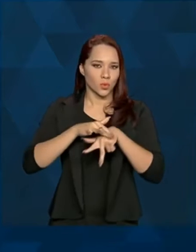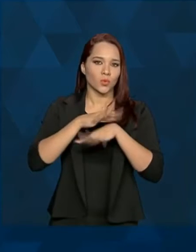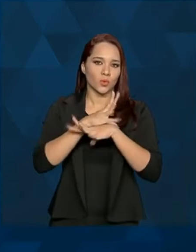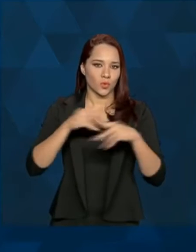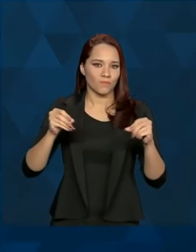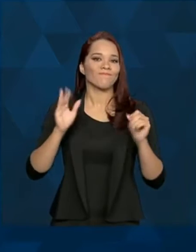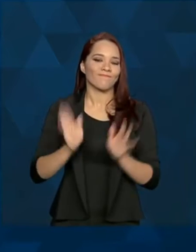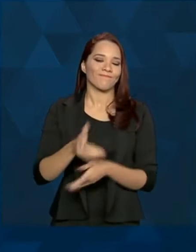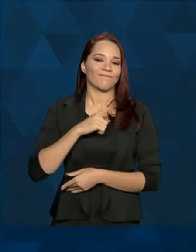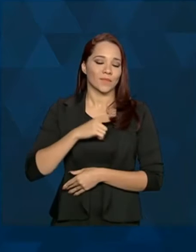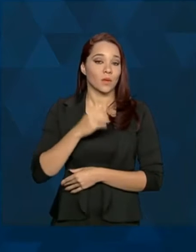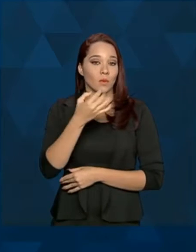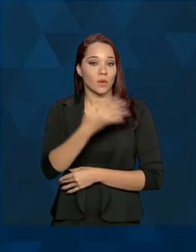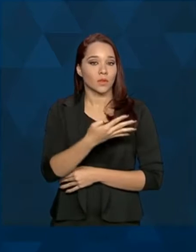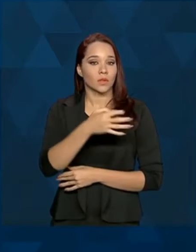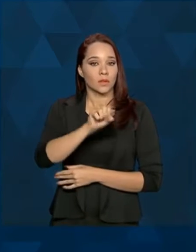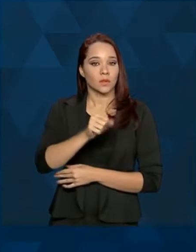Na verdade, nós temos